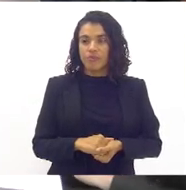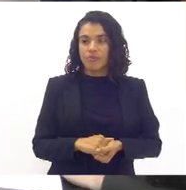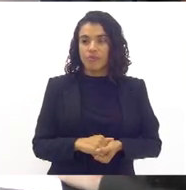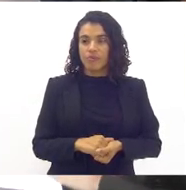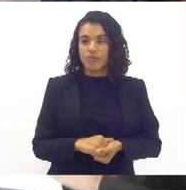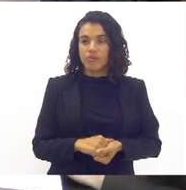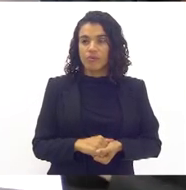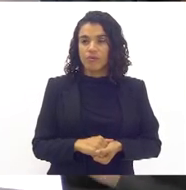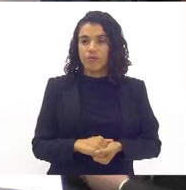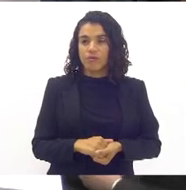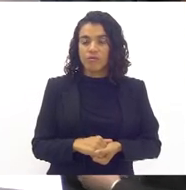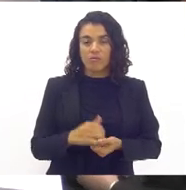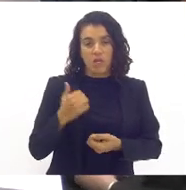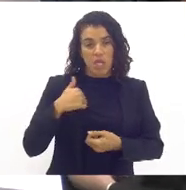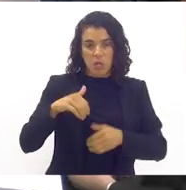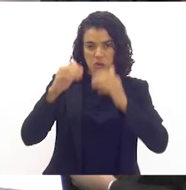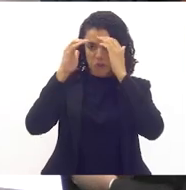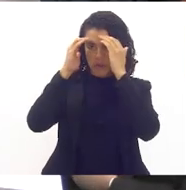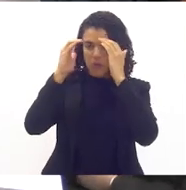Eu sei que é sensível.